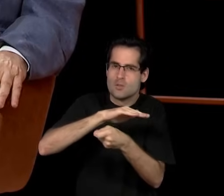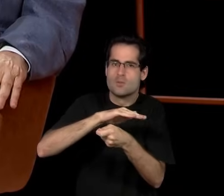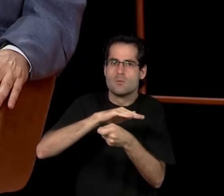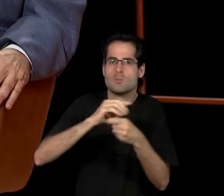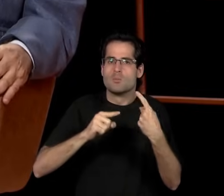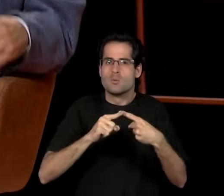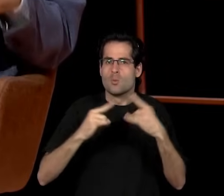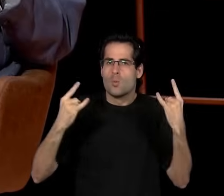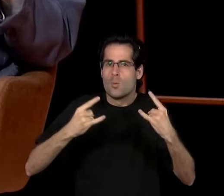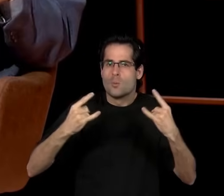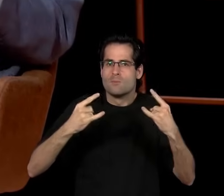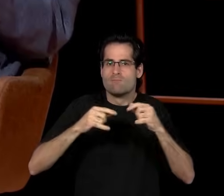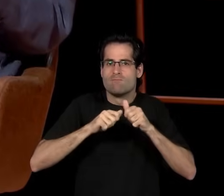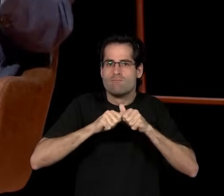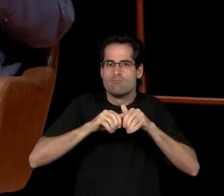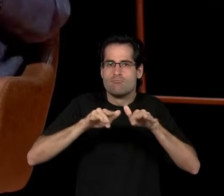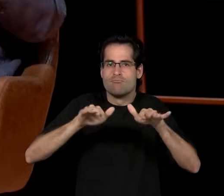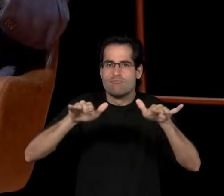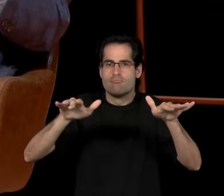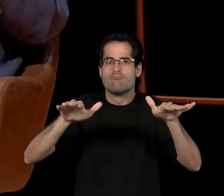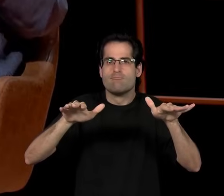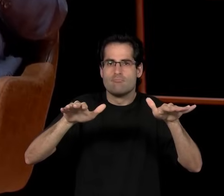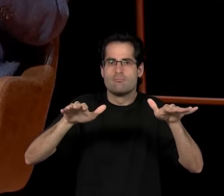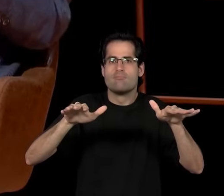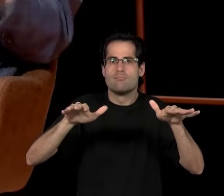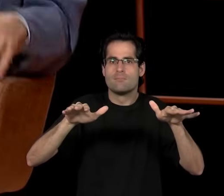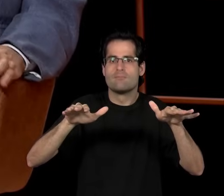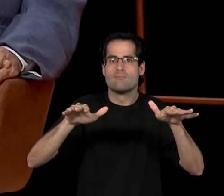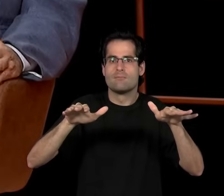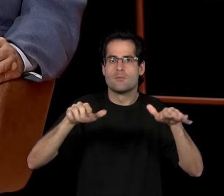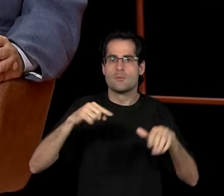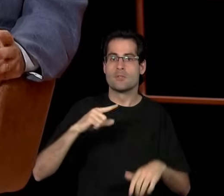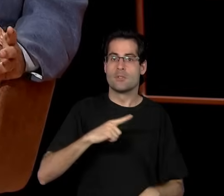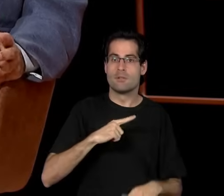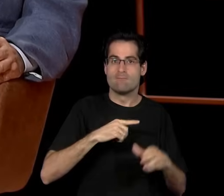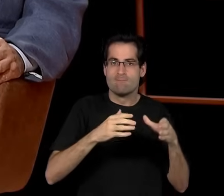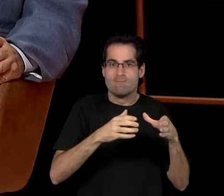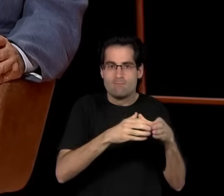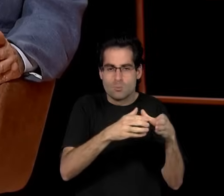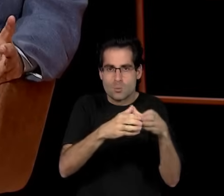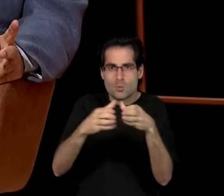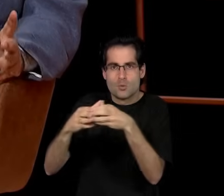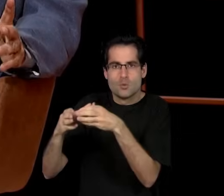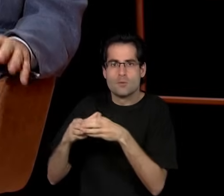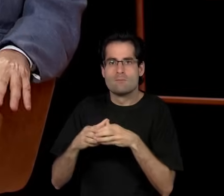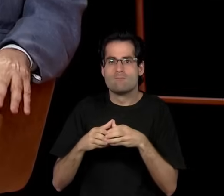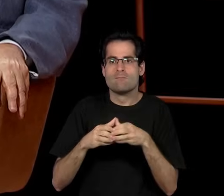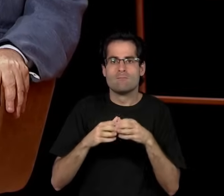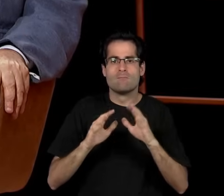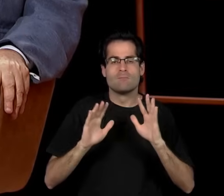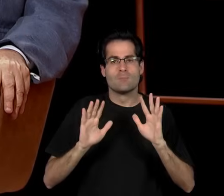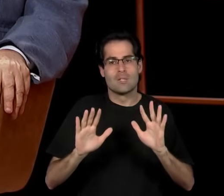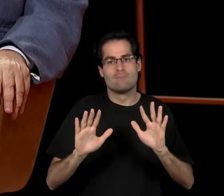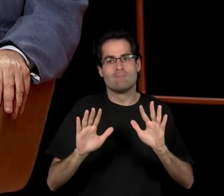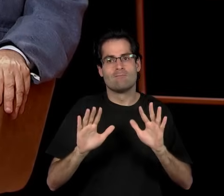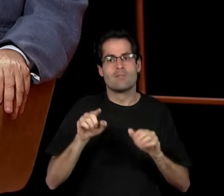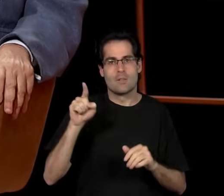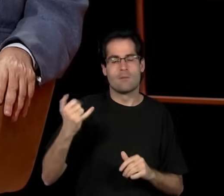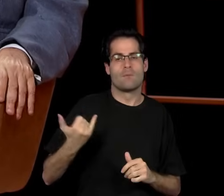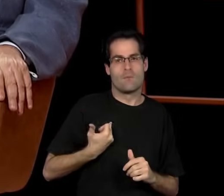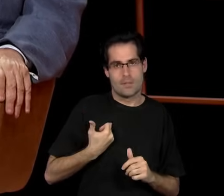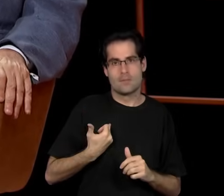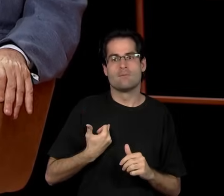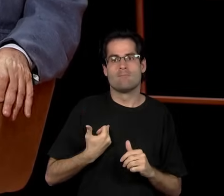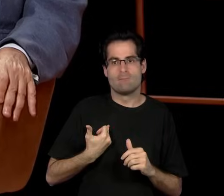né? Foi na época que eu trouxe Sting, Tina Turner. Então, o Ney falou assim, ó, tem 2 meninos lá embaixo que estão